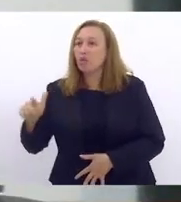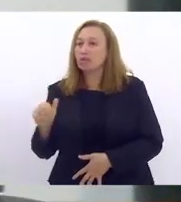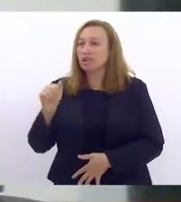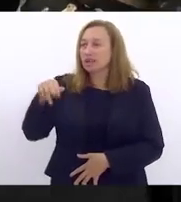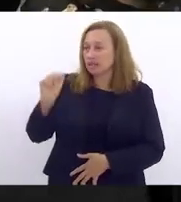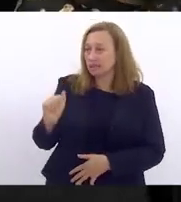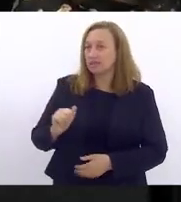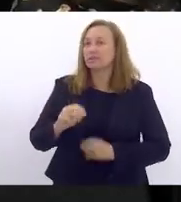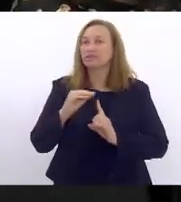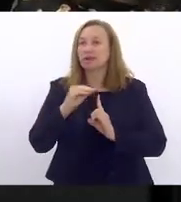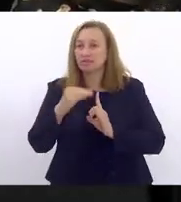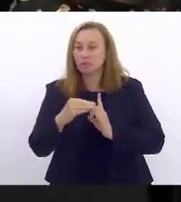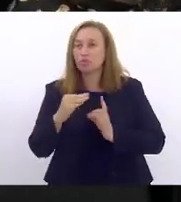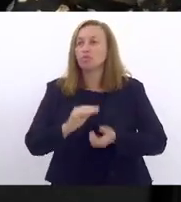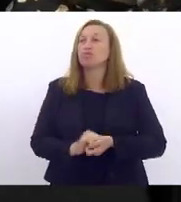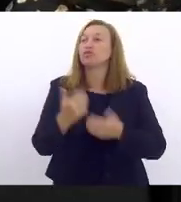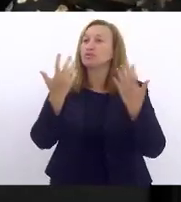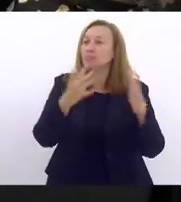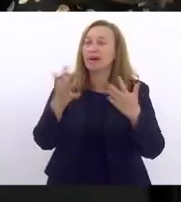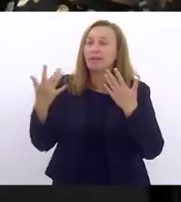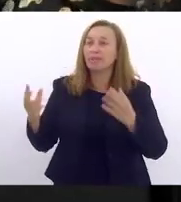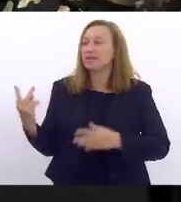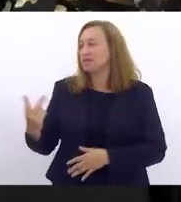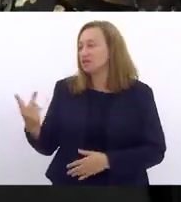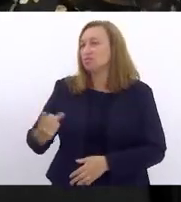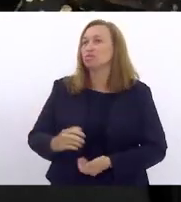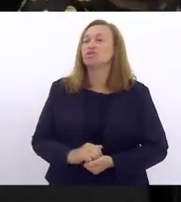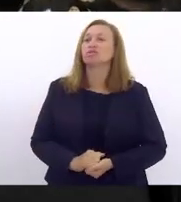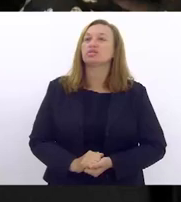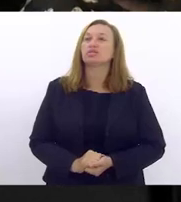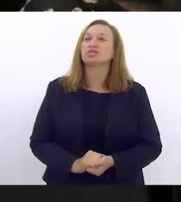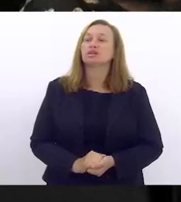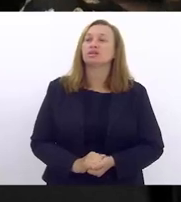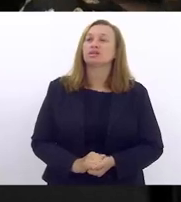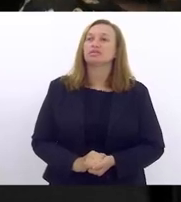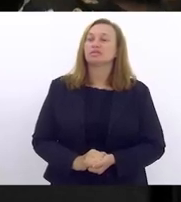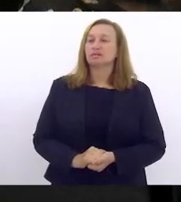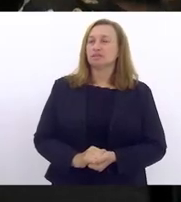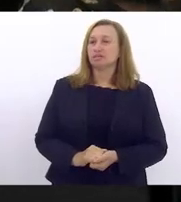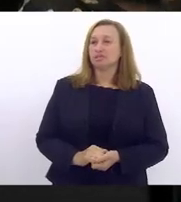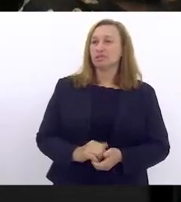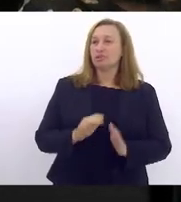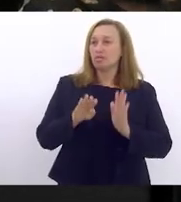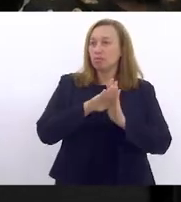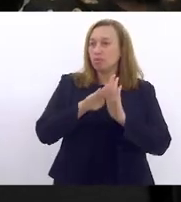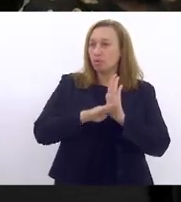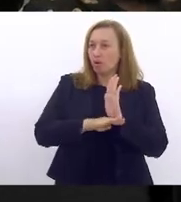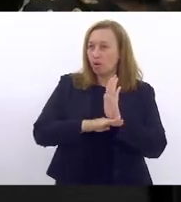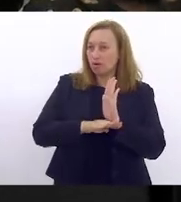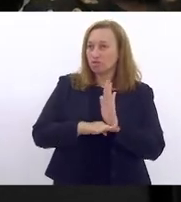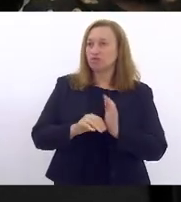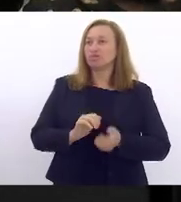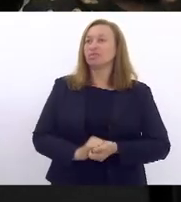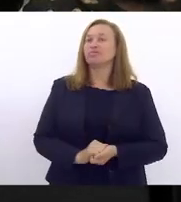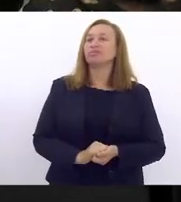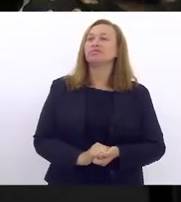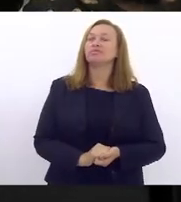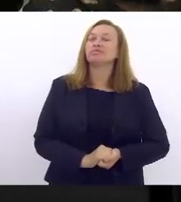Corbo. Parabéns a ambas. Por ordem alfabética. Ana Cristina, depois Ana Maria.